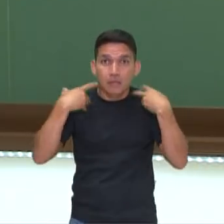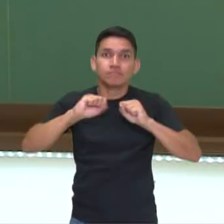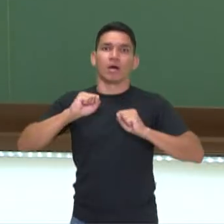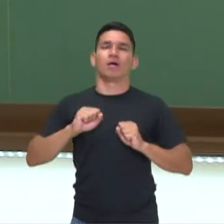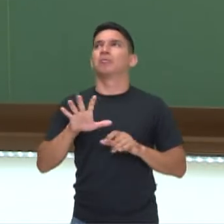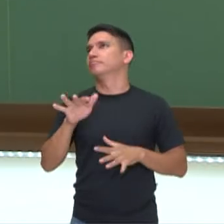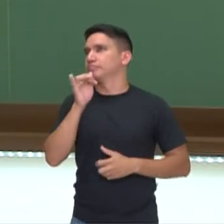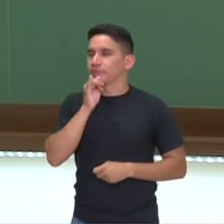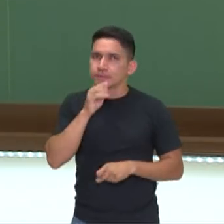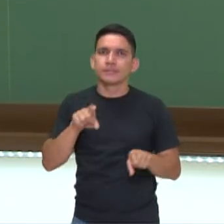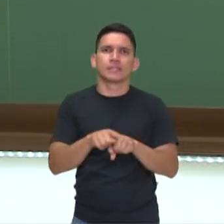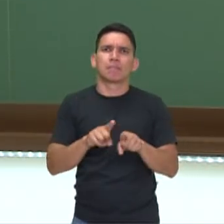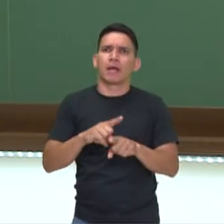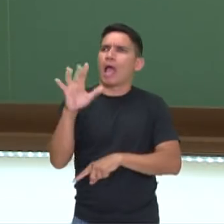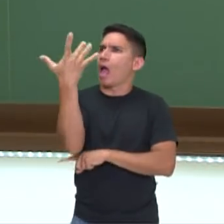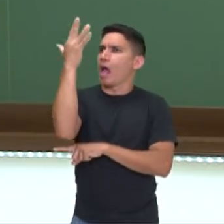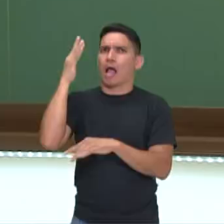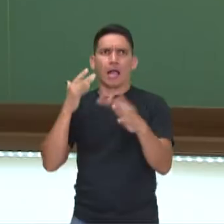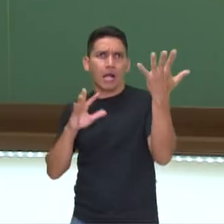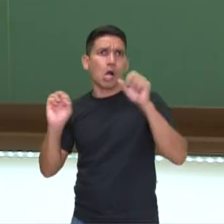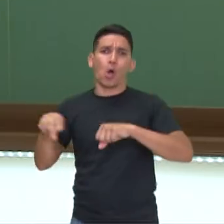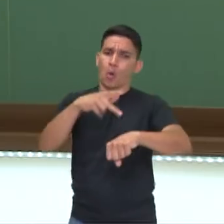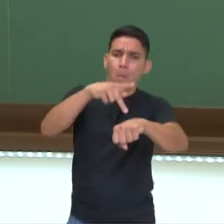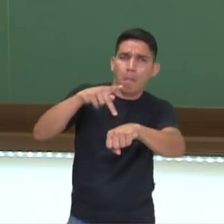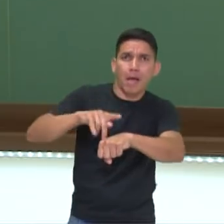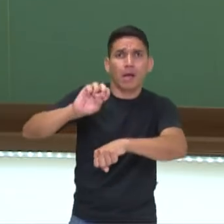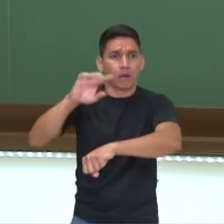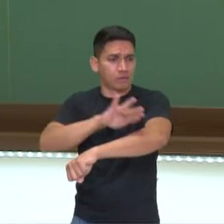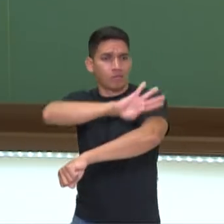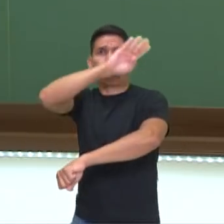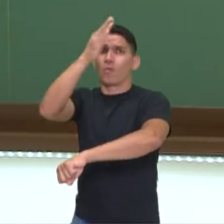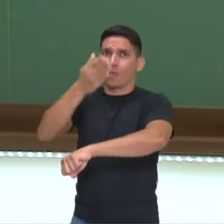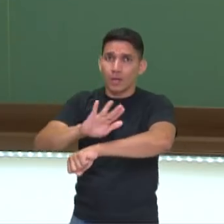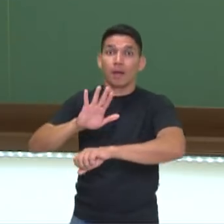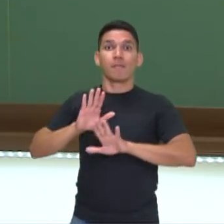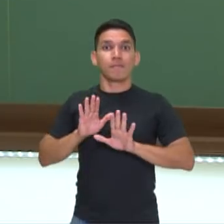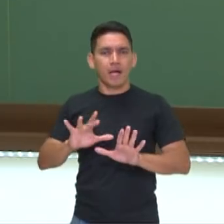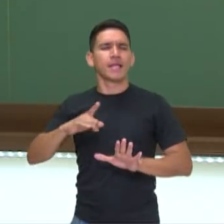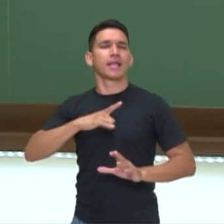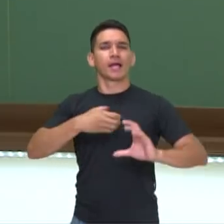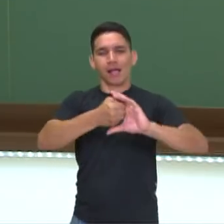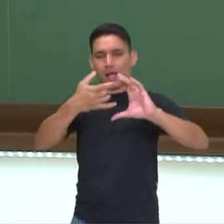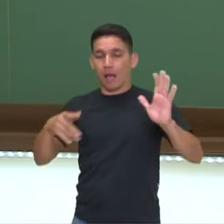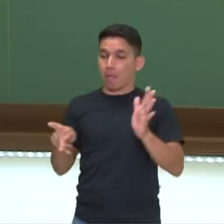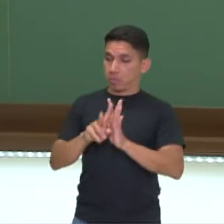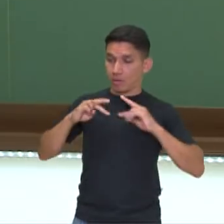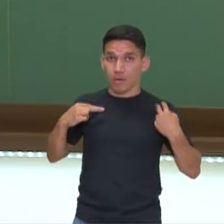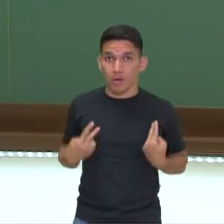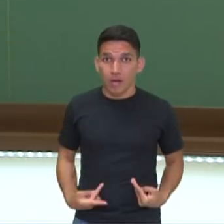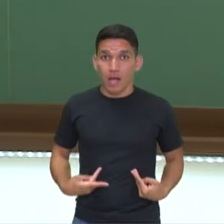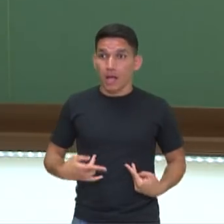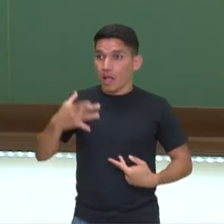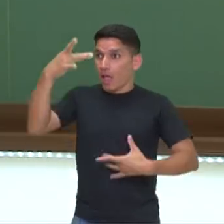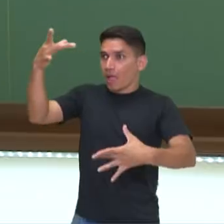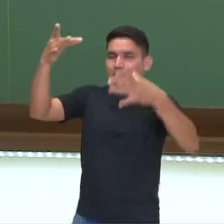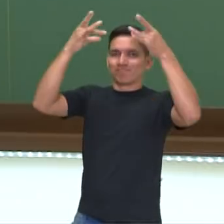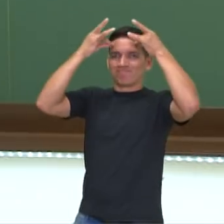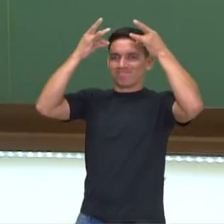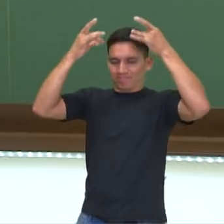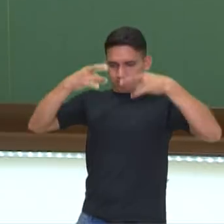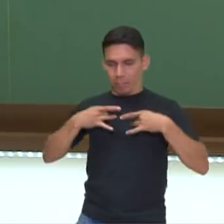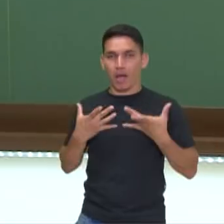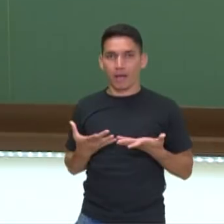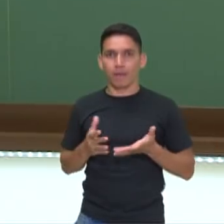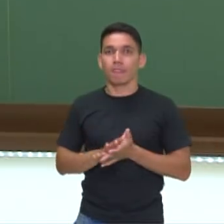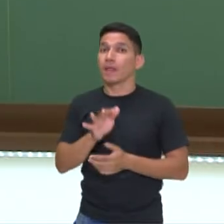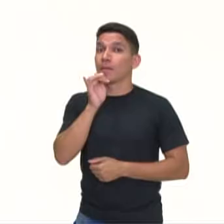inclusive plantas, árvores, até uma pedra, uma montanha, e eles têm características humanas, da personalidade humana. Por exemplo,